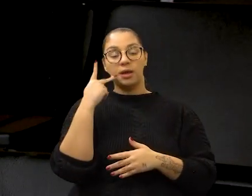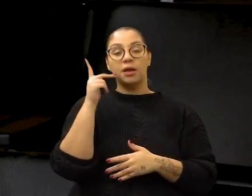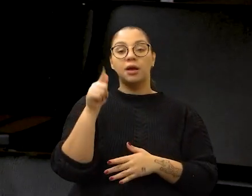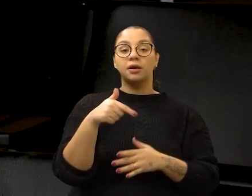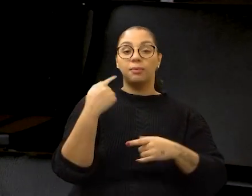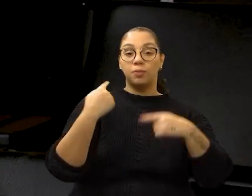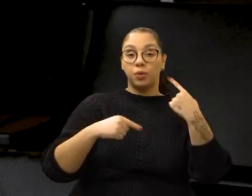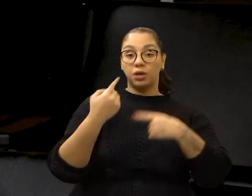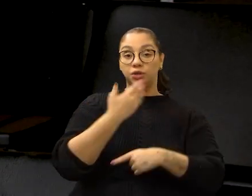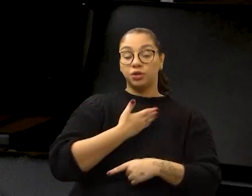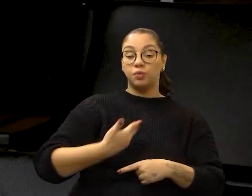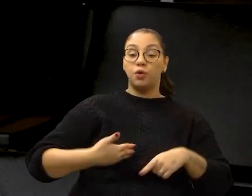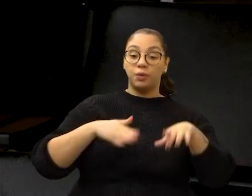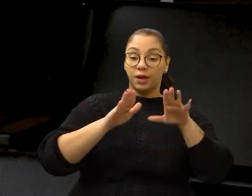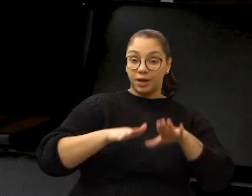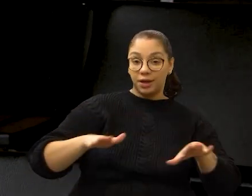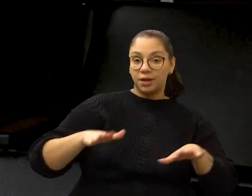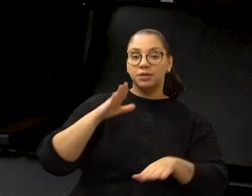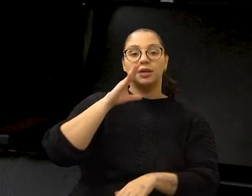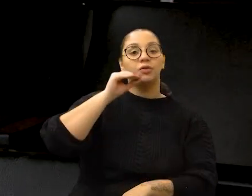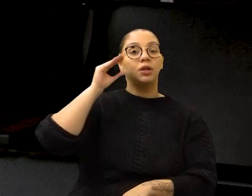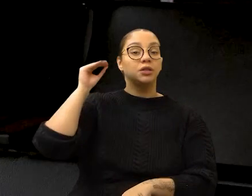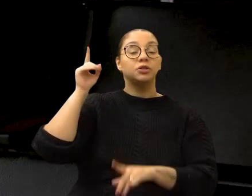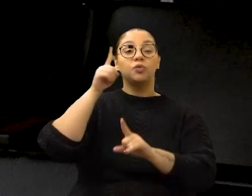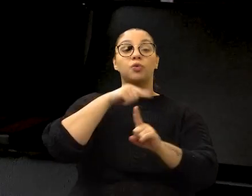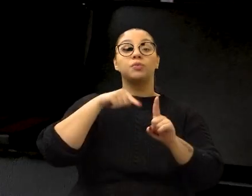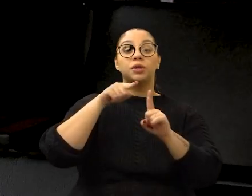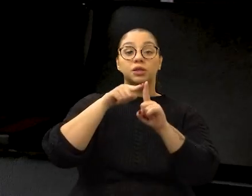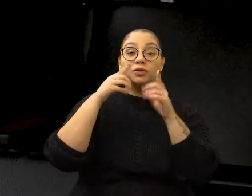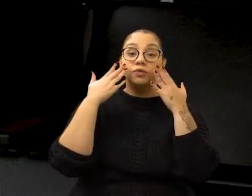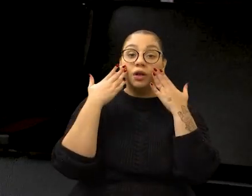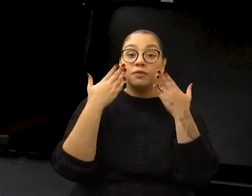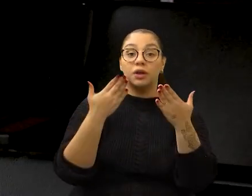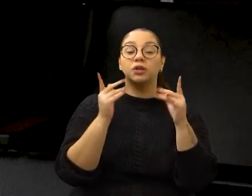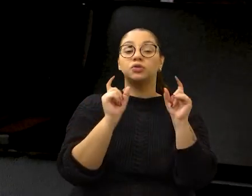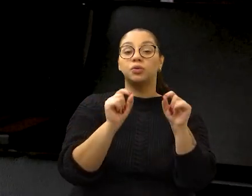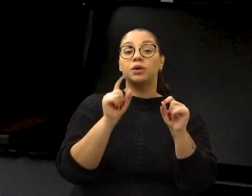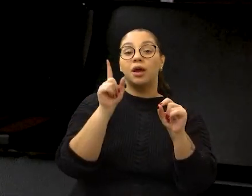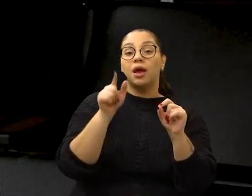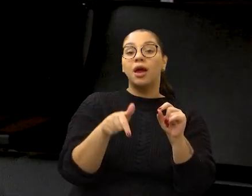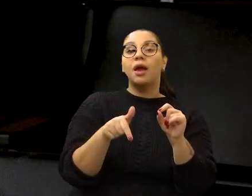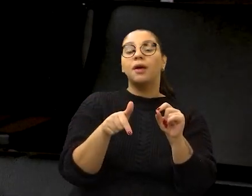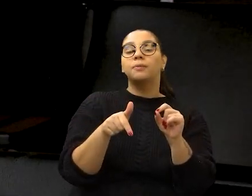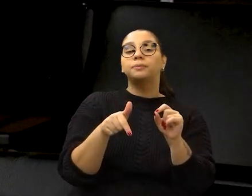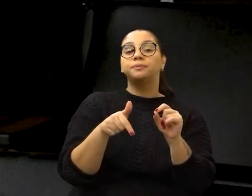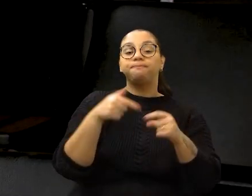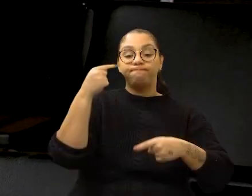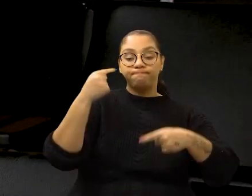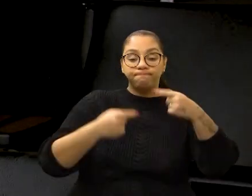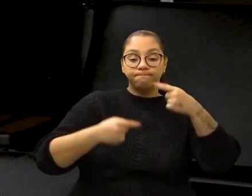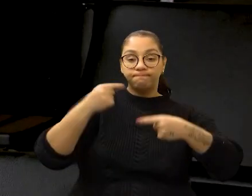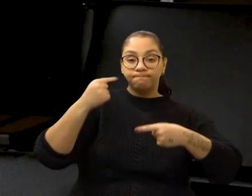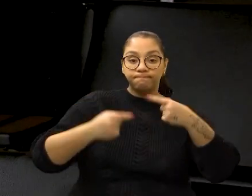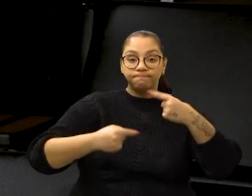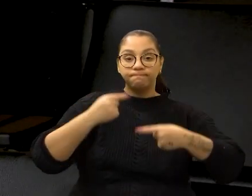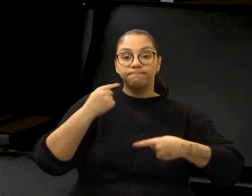políticas públicas para as crianças e adolescentes. Então, o intuito da frente é exatamente esse: trazer ao